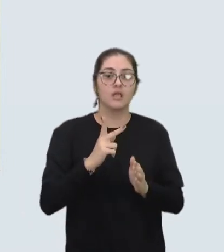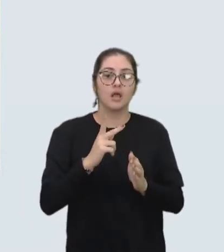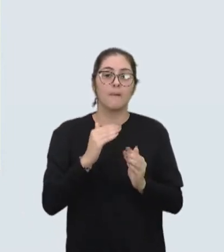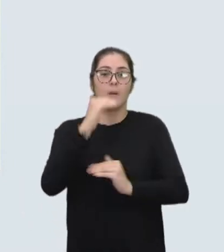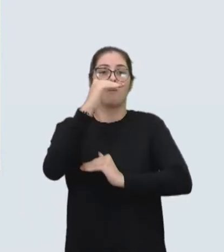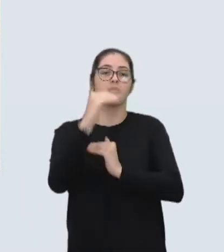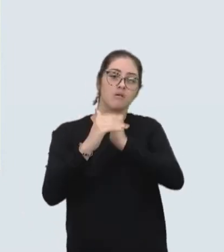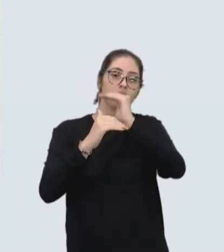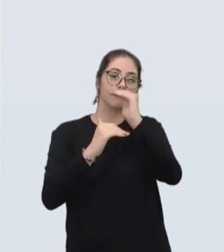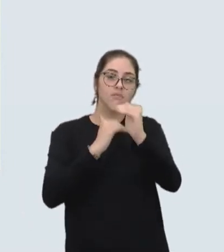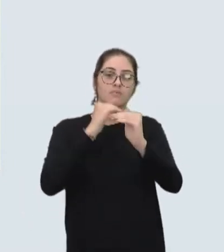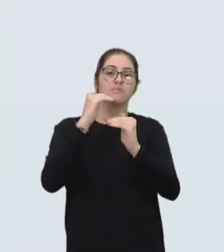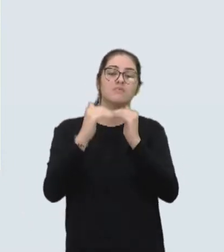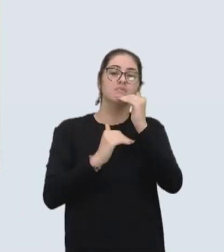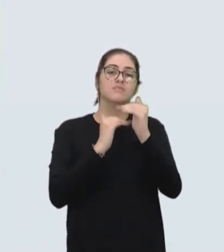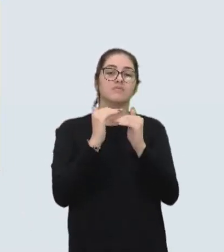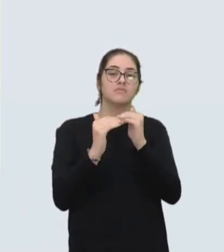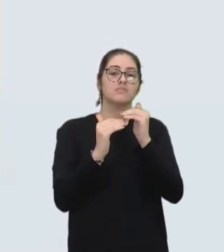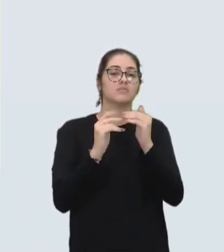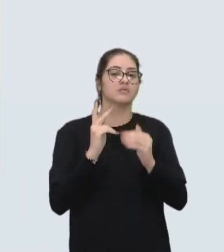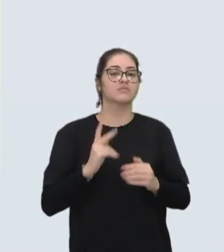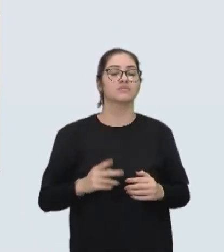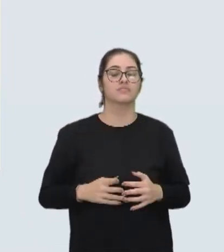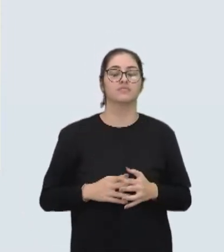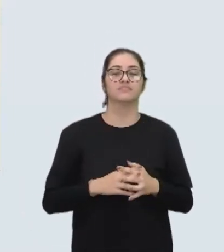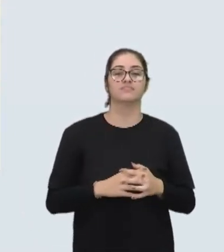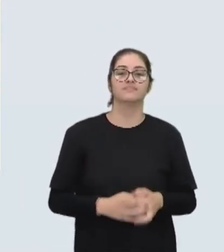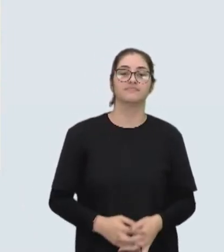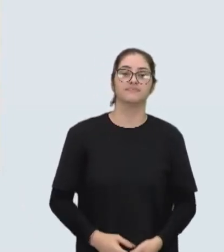aprimoramento é uma coisa que nunca vai parar.